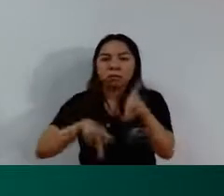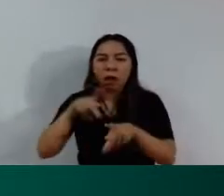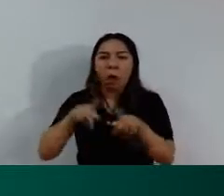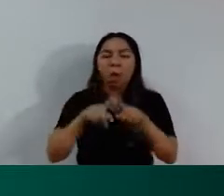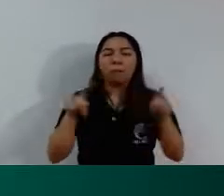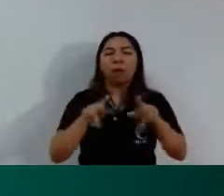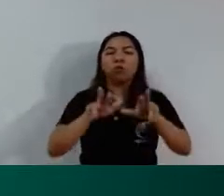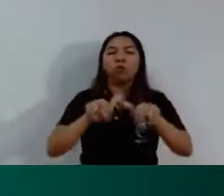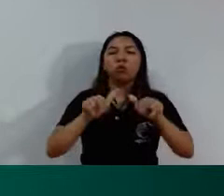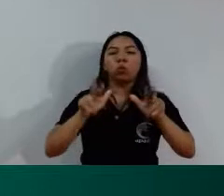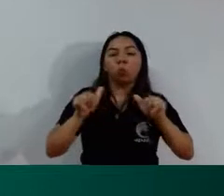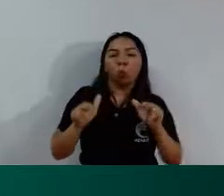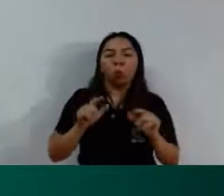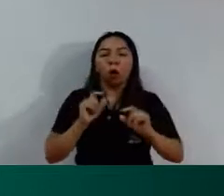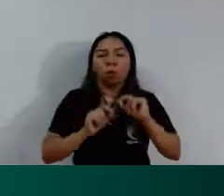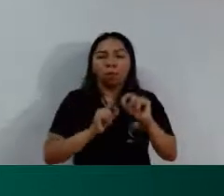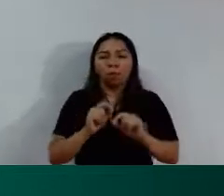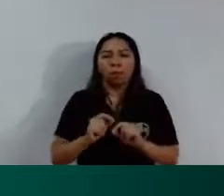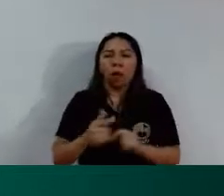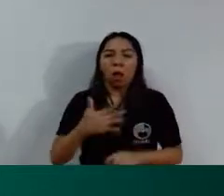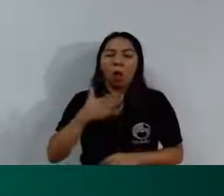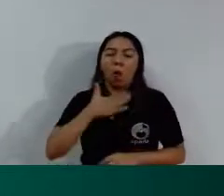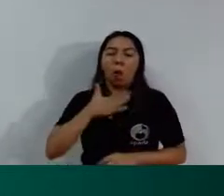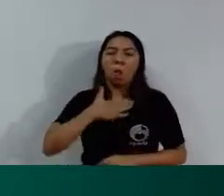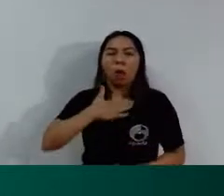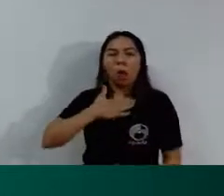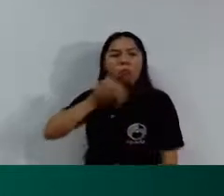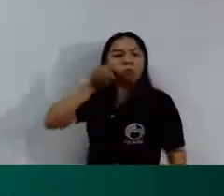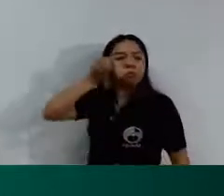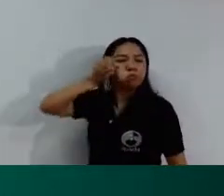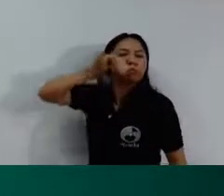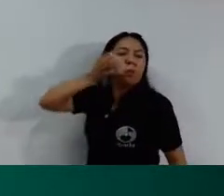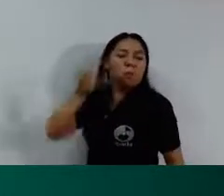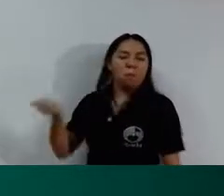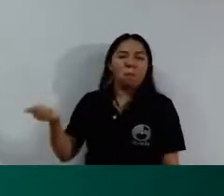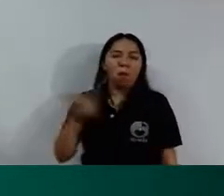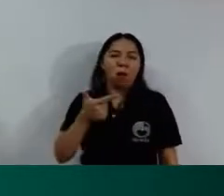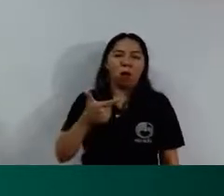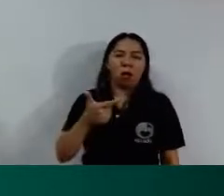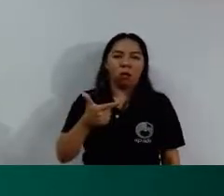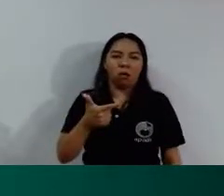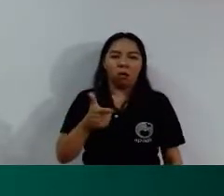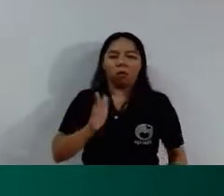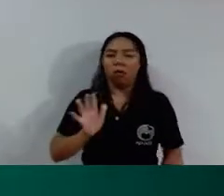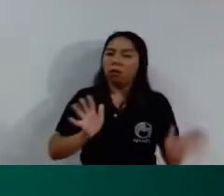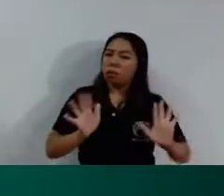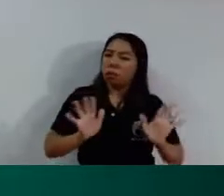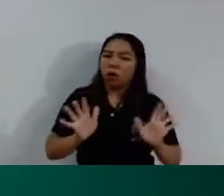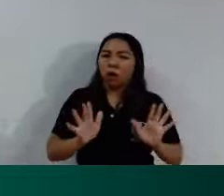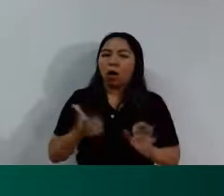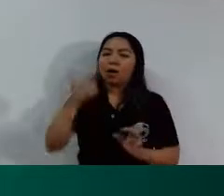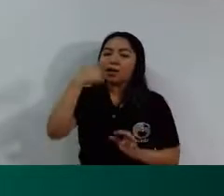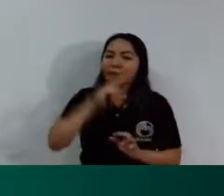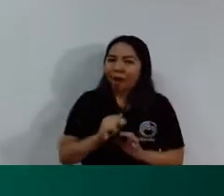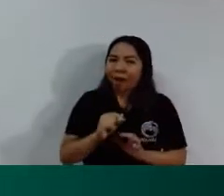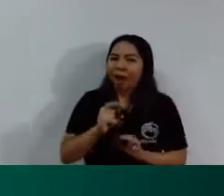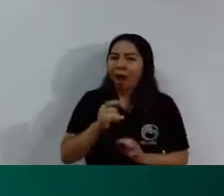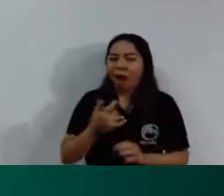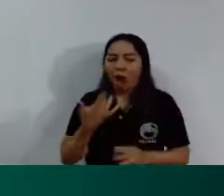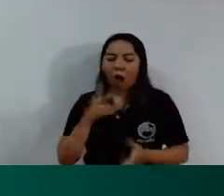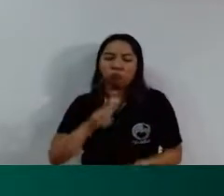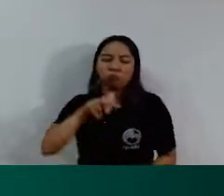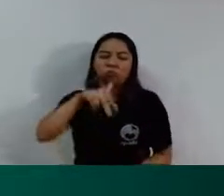nunca não a postura de chegar dizendo o meu saber é melhor que o seu quem sai com essa atitude